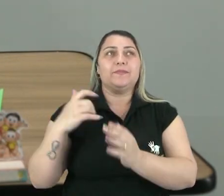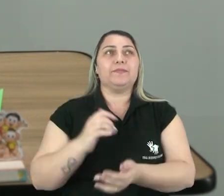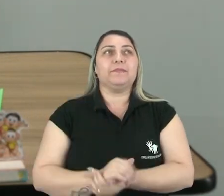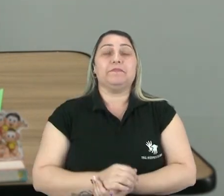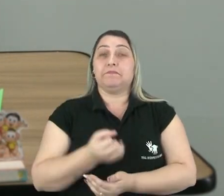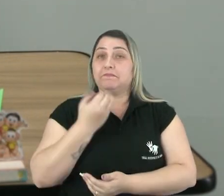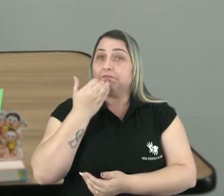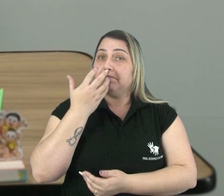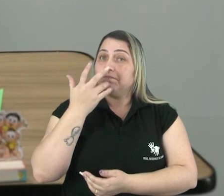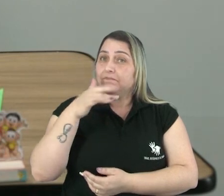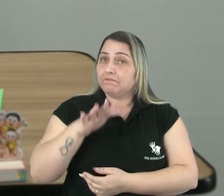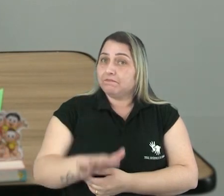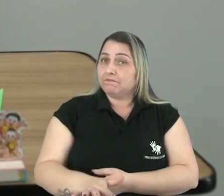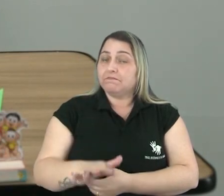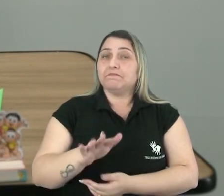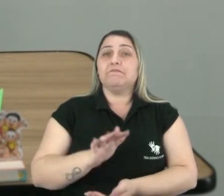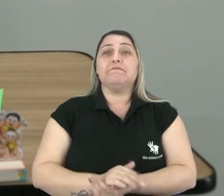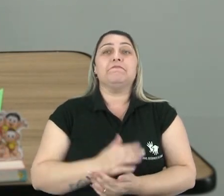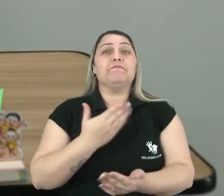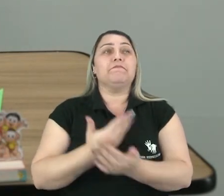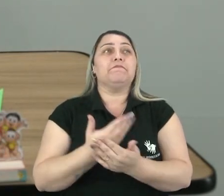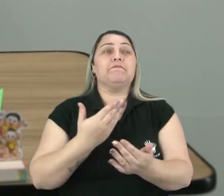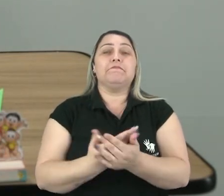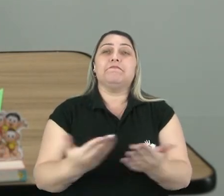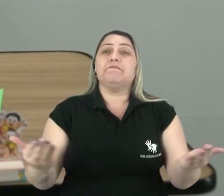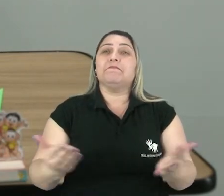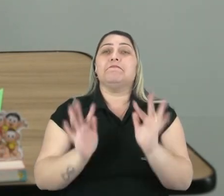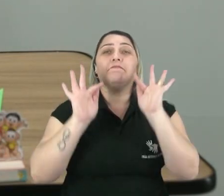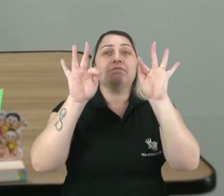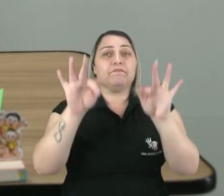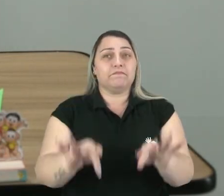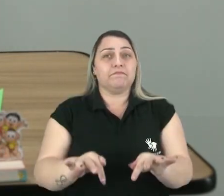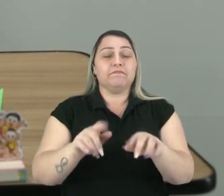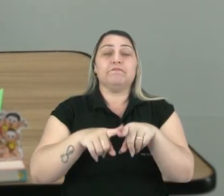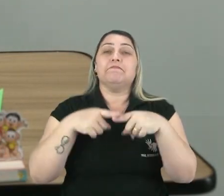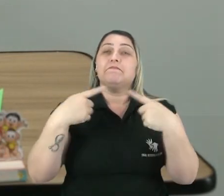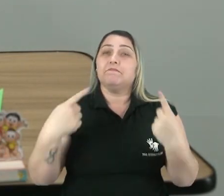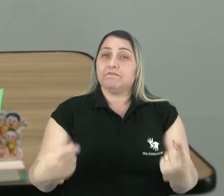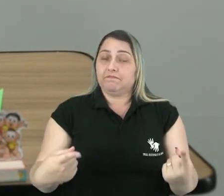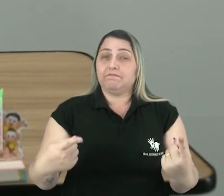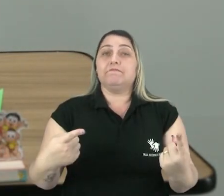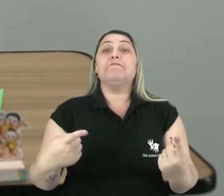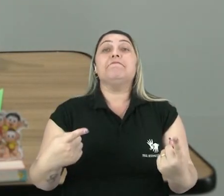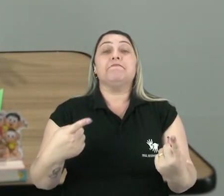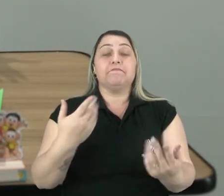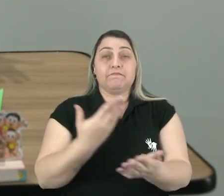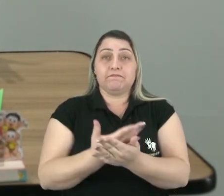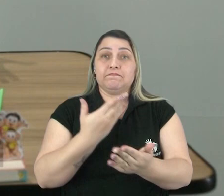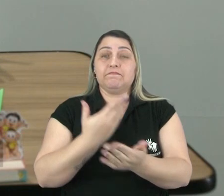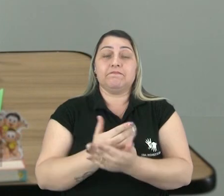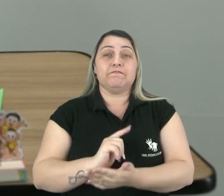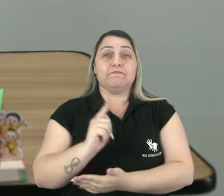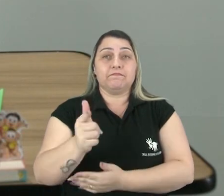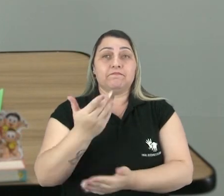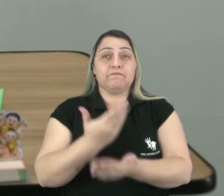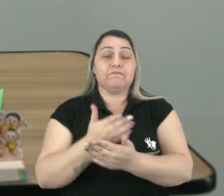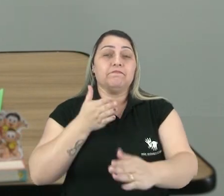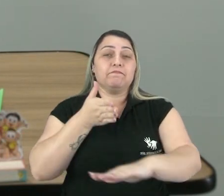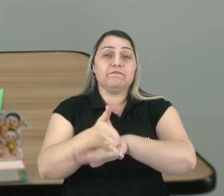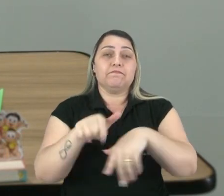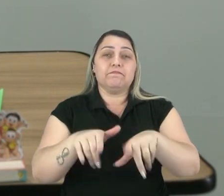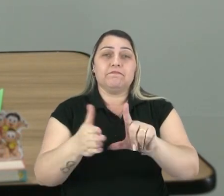Muito bem, crianças. A nossa aula de hoje chegou ao fim. Mas para esta e outras aulas,